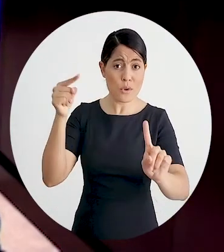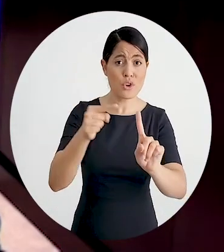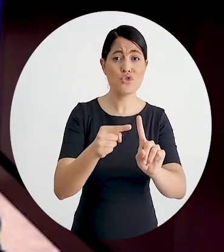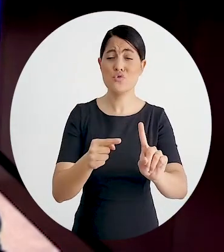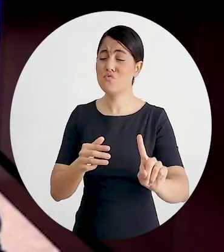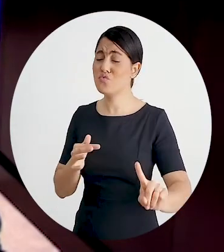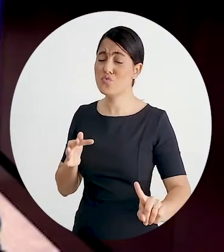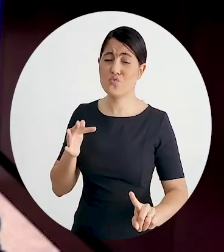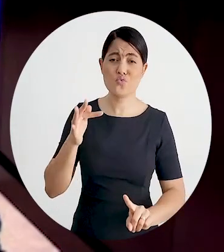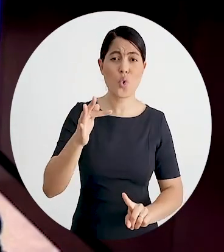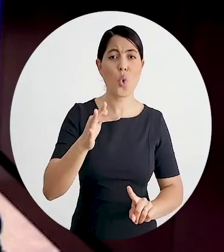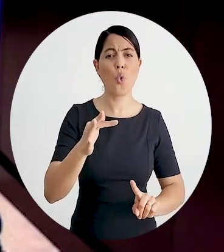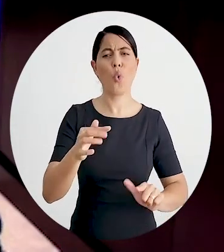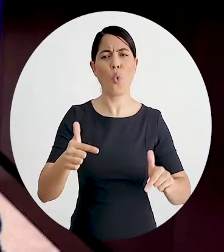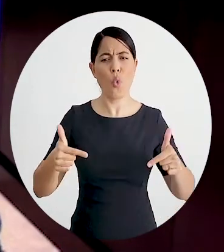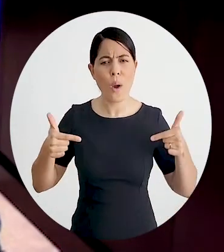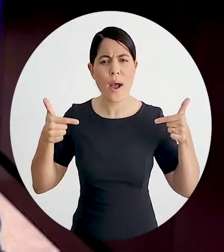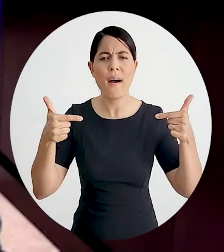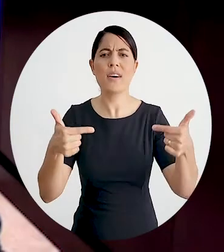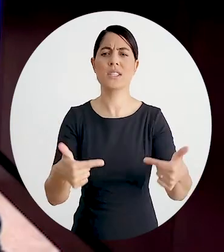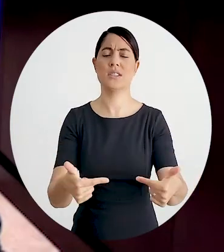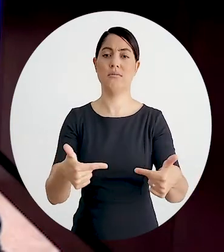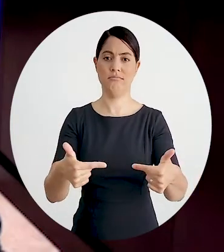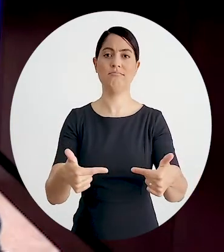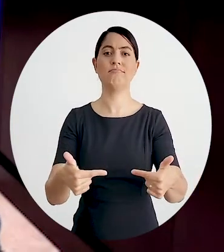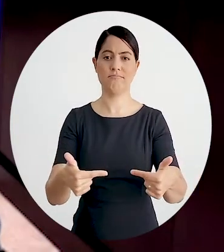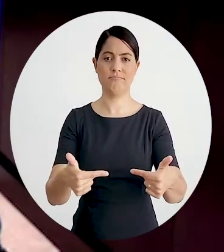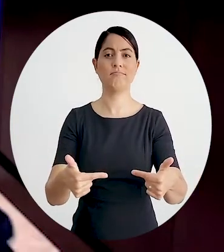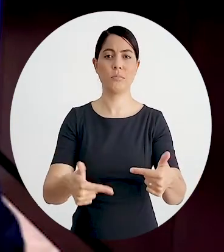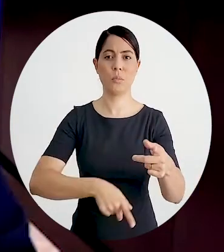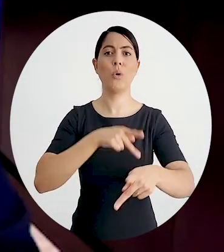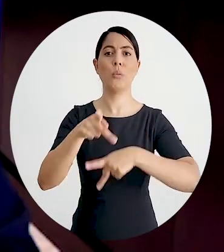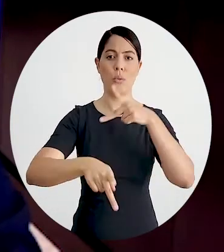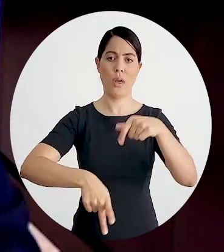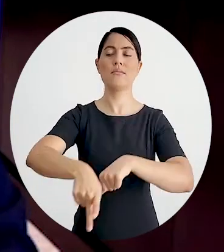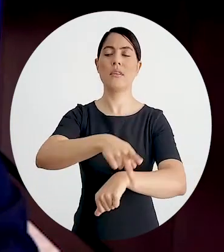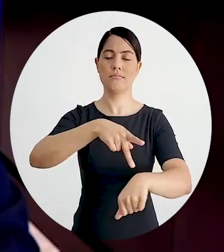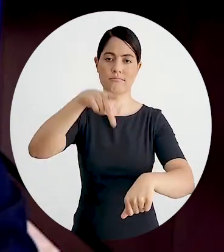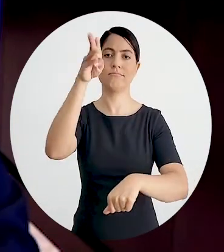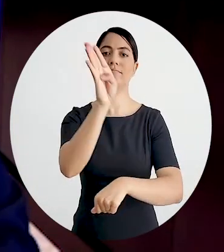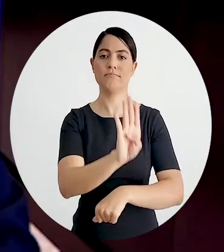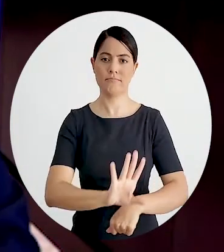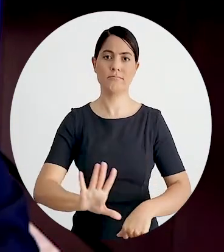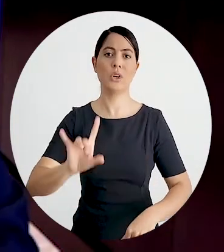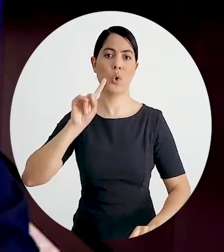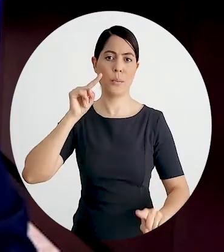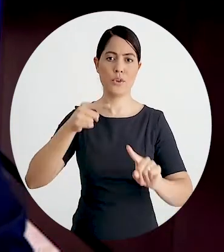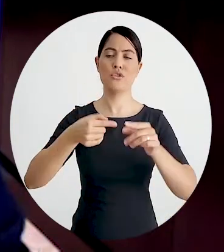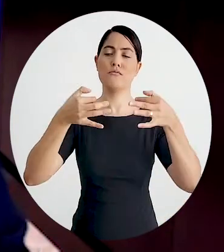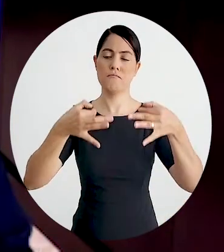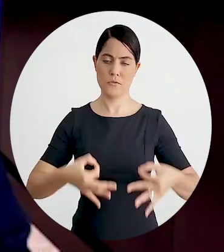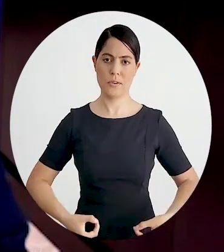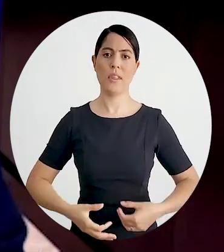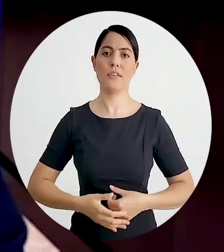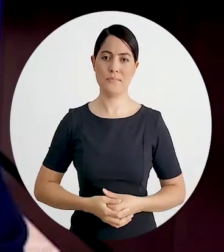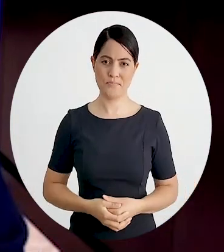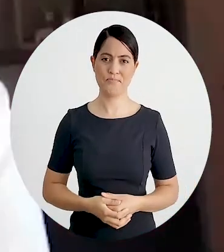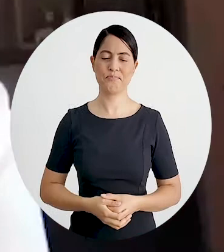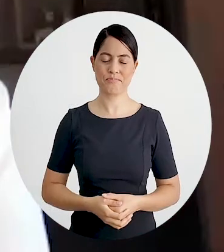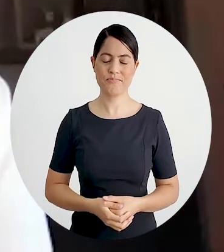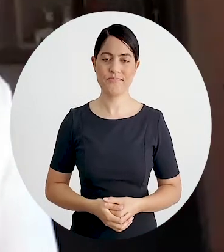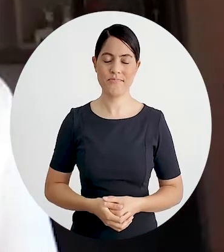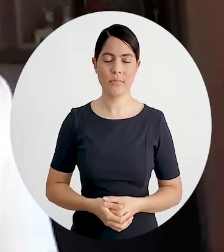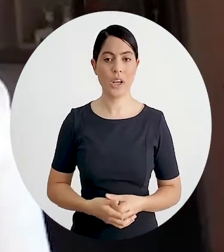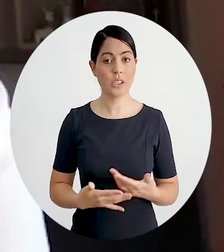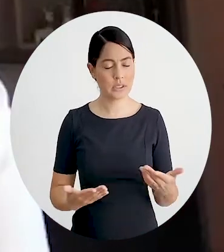objetivo que todos que fazemos o direito, que fazemos a sociedade brasileira, devemos buscar. E o